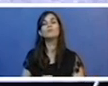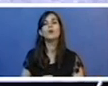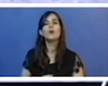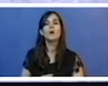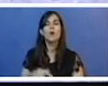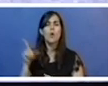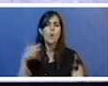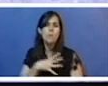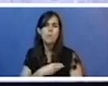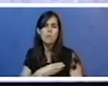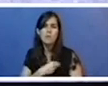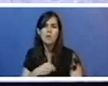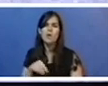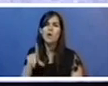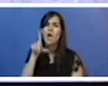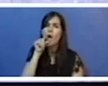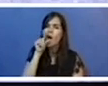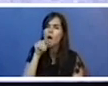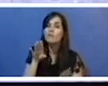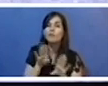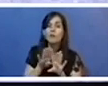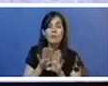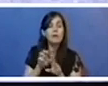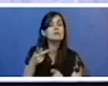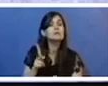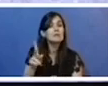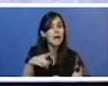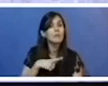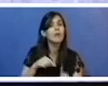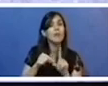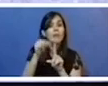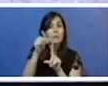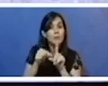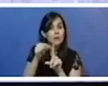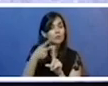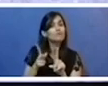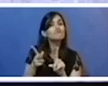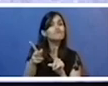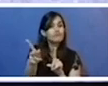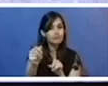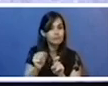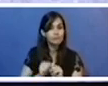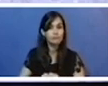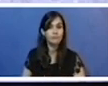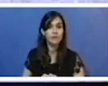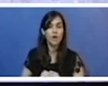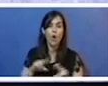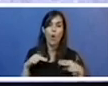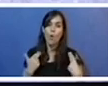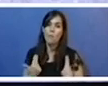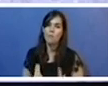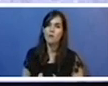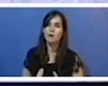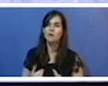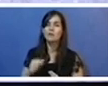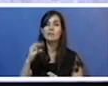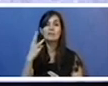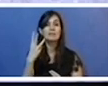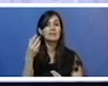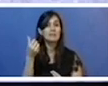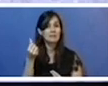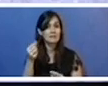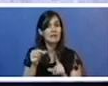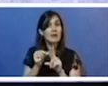as aves, são animais que sempre mantêm a temperatura do corpo constante. A dos humanos mantém a temperatura média de 36,5